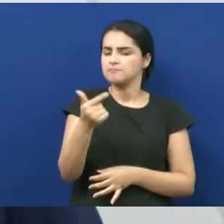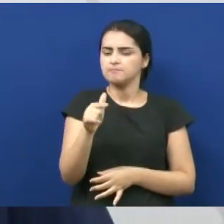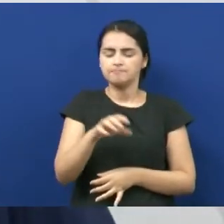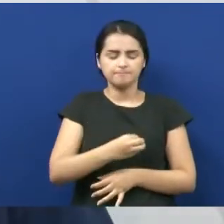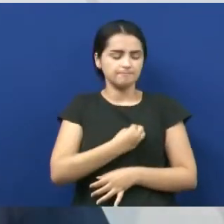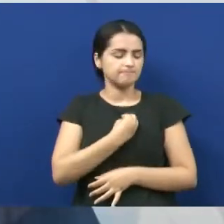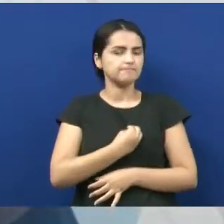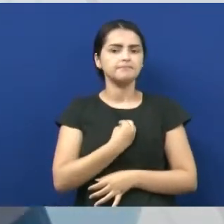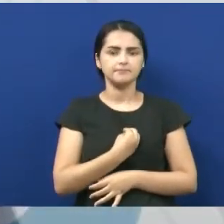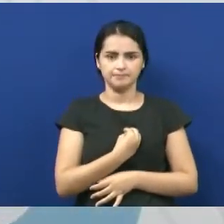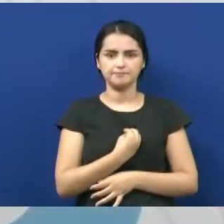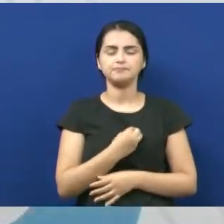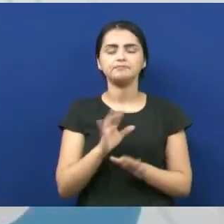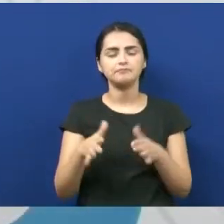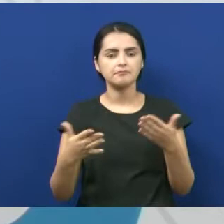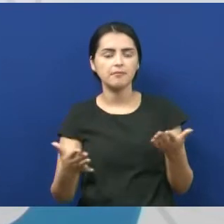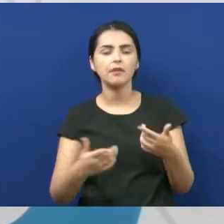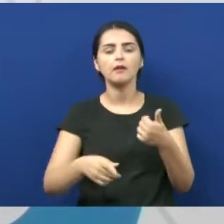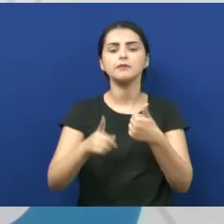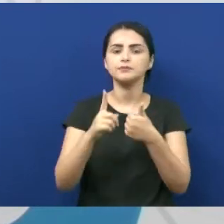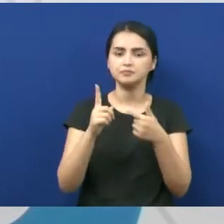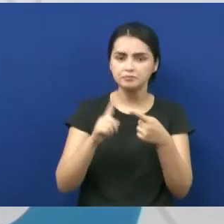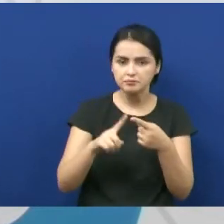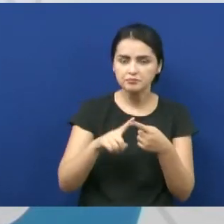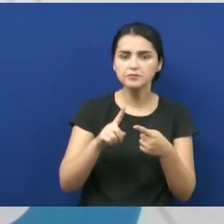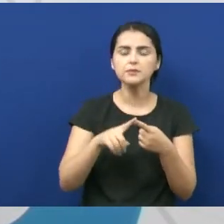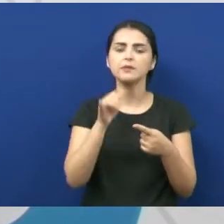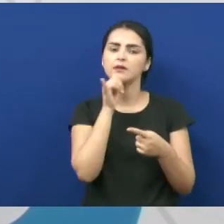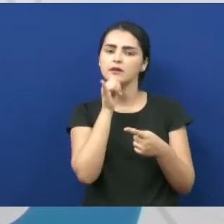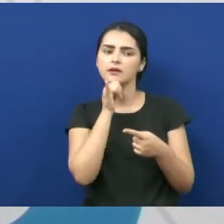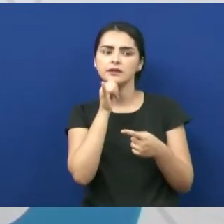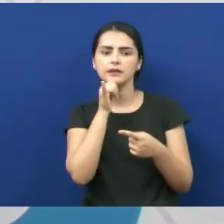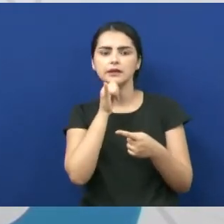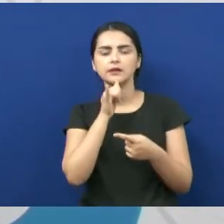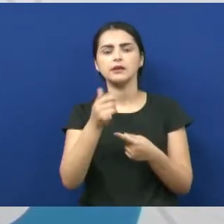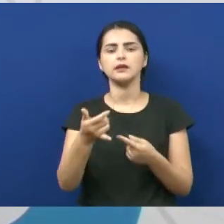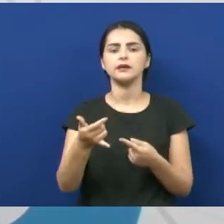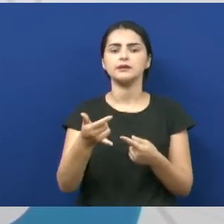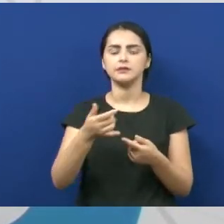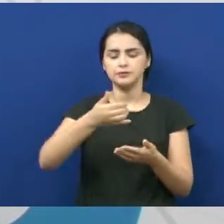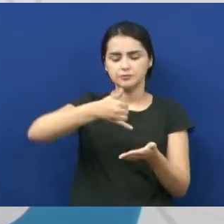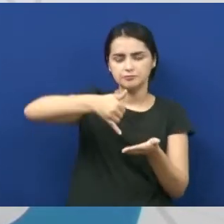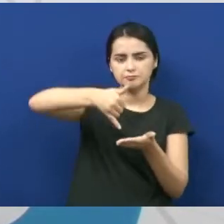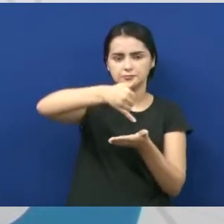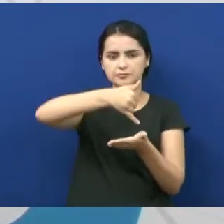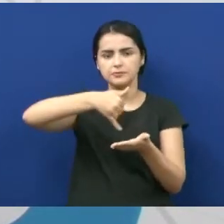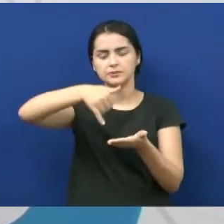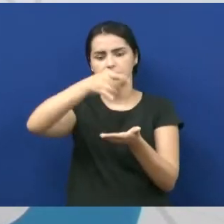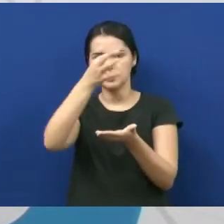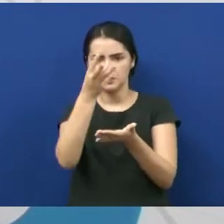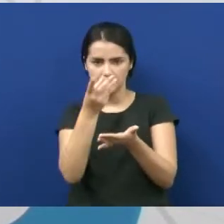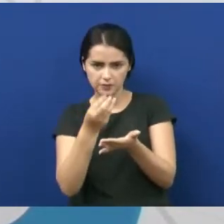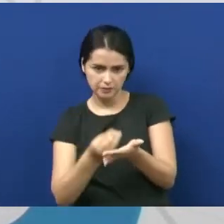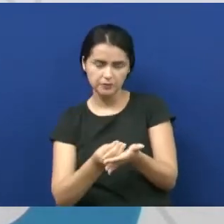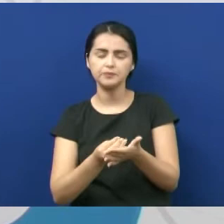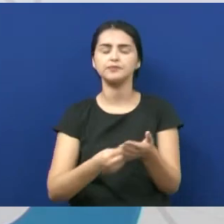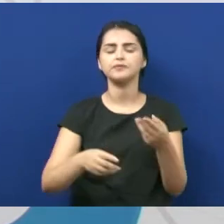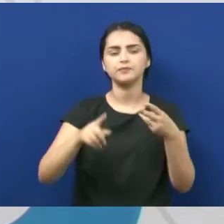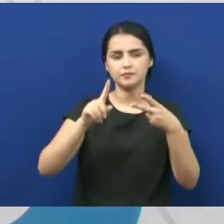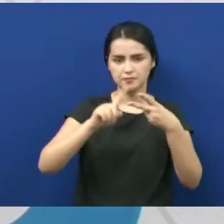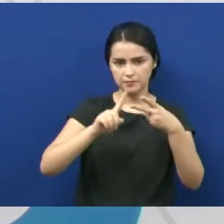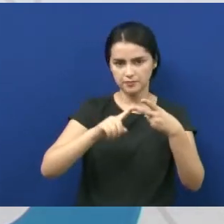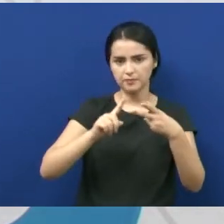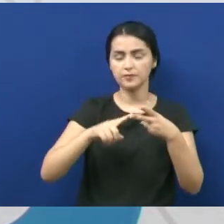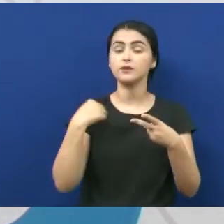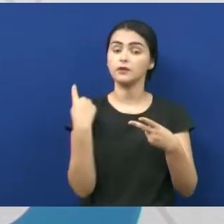teríamos vida. Então, esse é o primeiro caso da classificação das soluções, que é quanto ao estado físico do solvente. O segundo